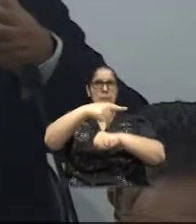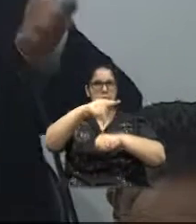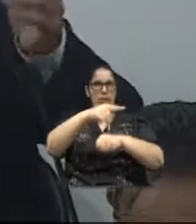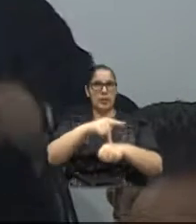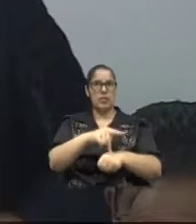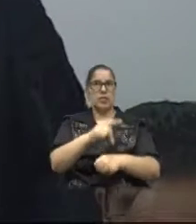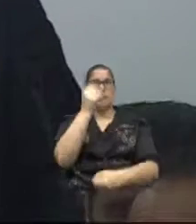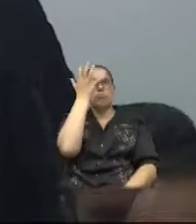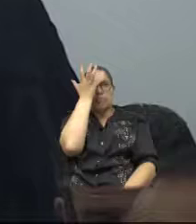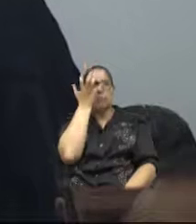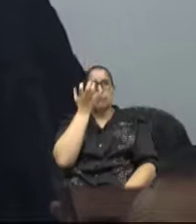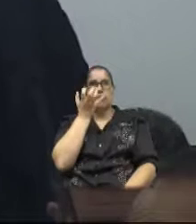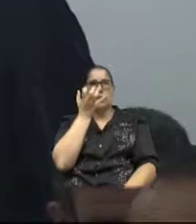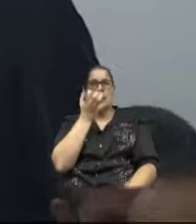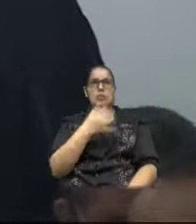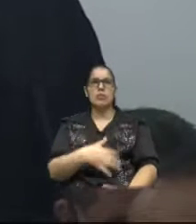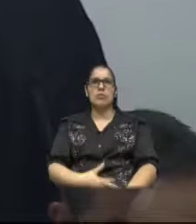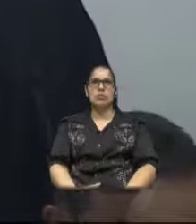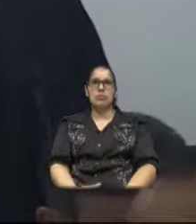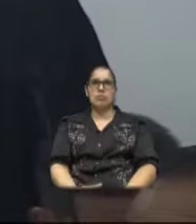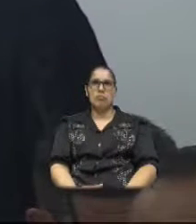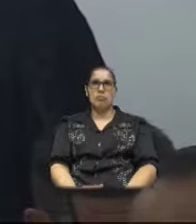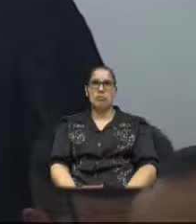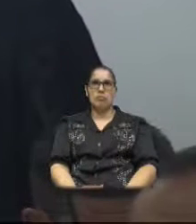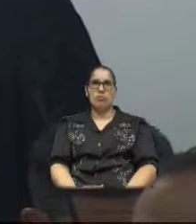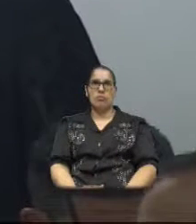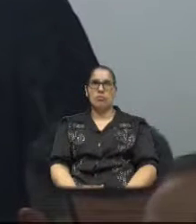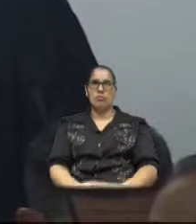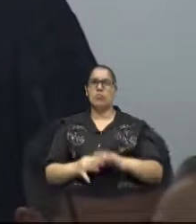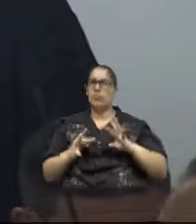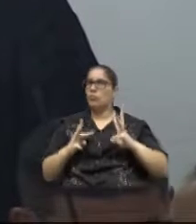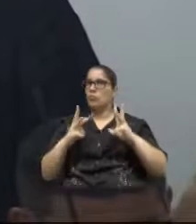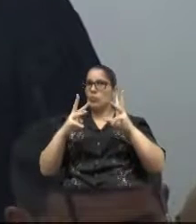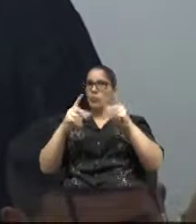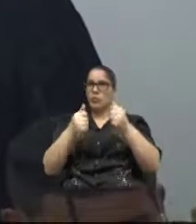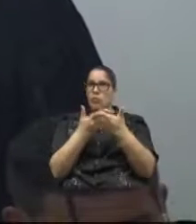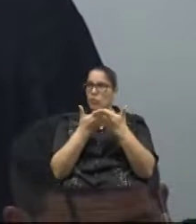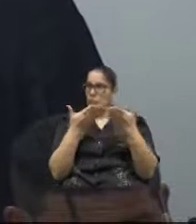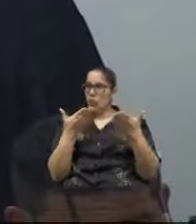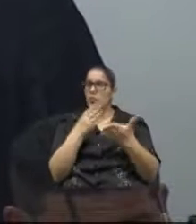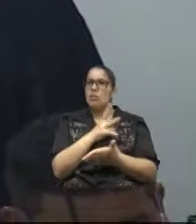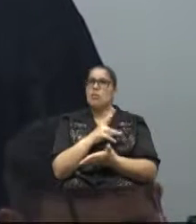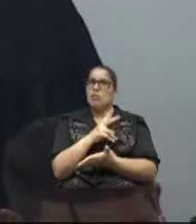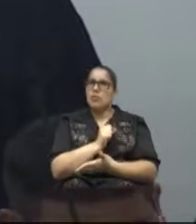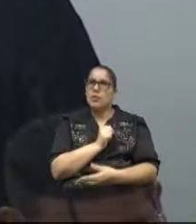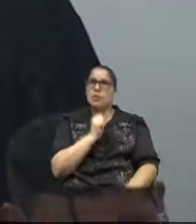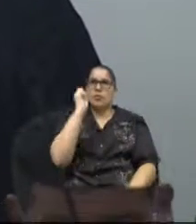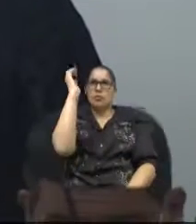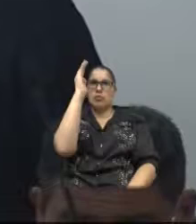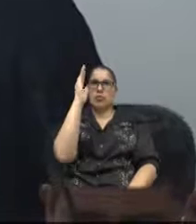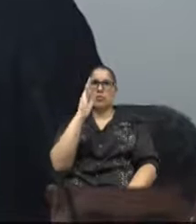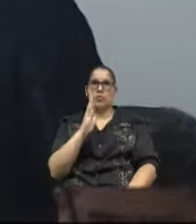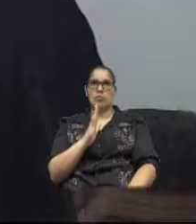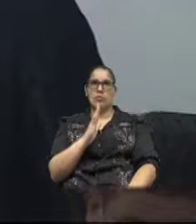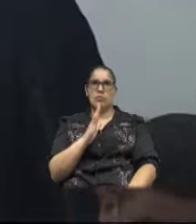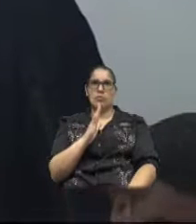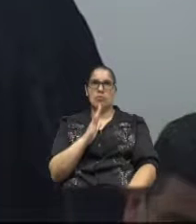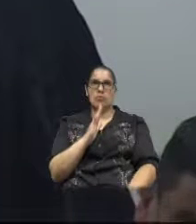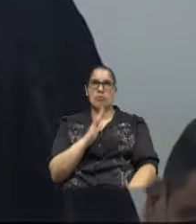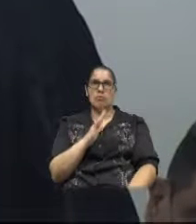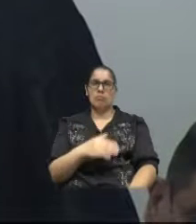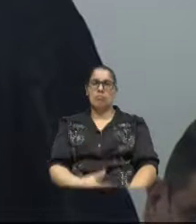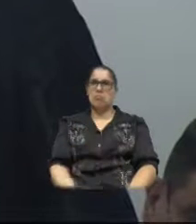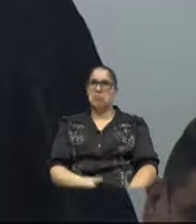e pela nação que vive. Todos nós amamos o Brasil. E nós não aceitamos que um